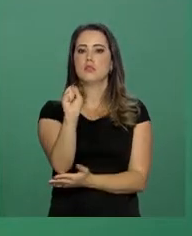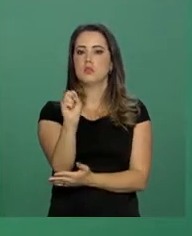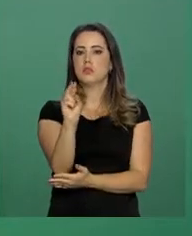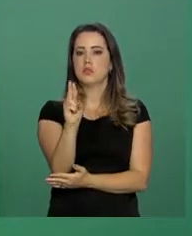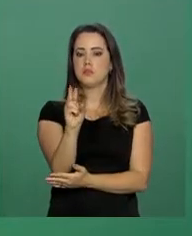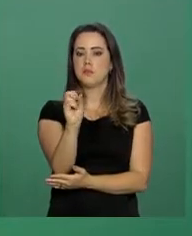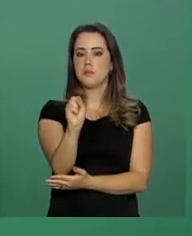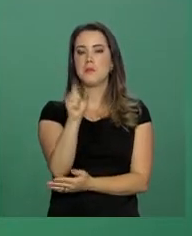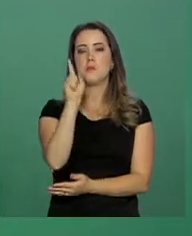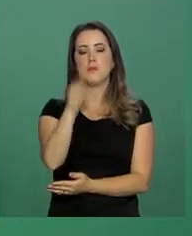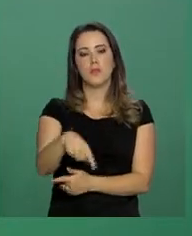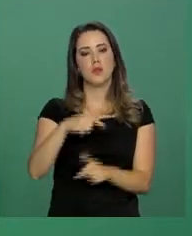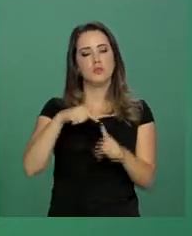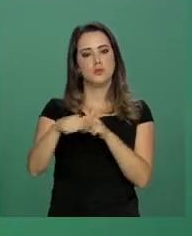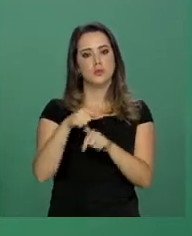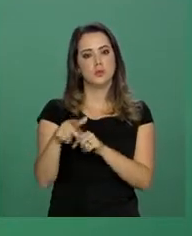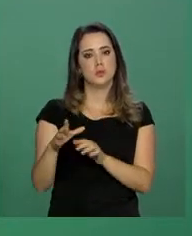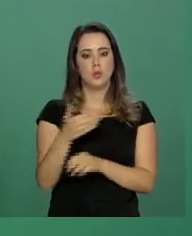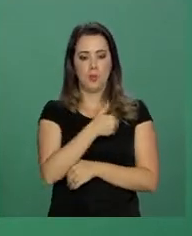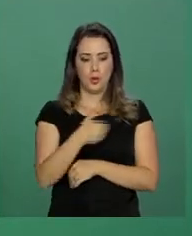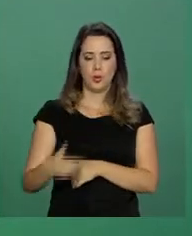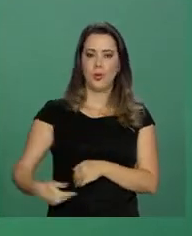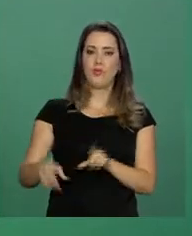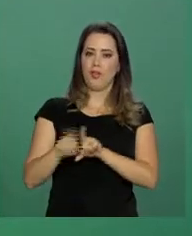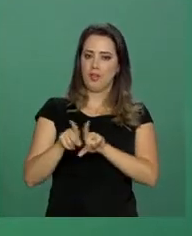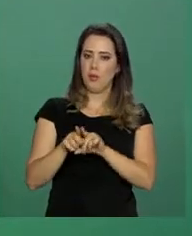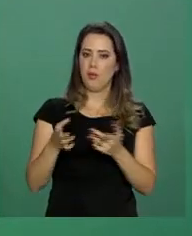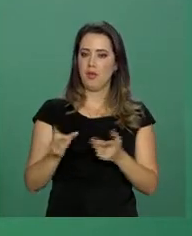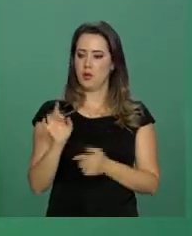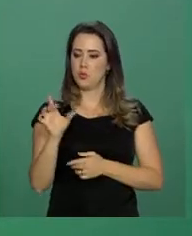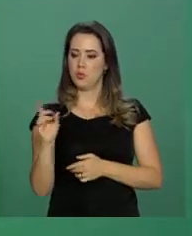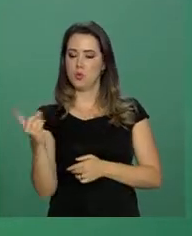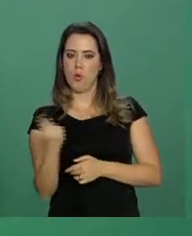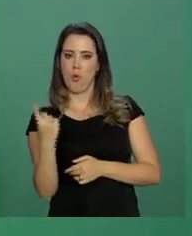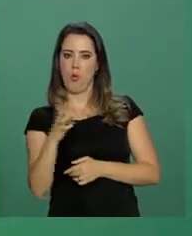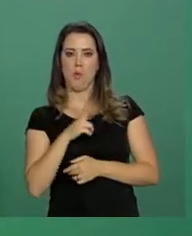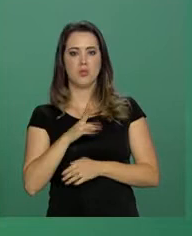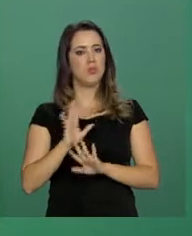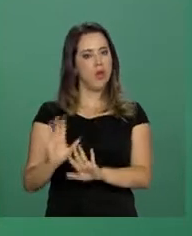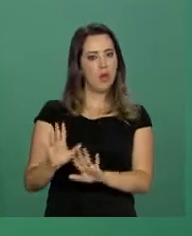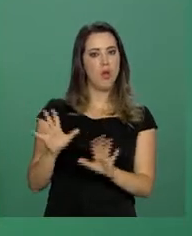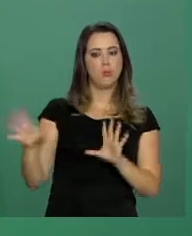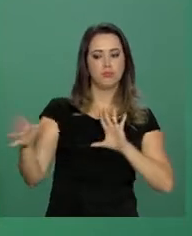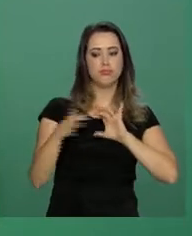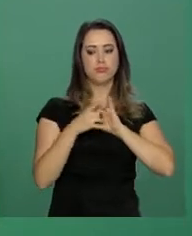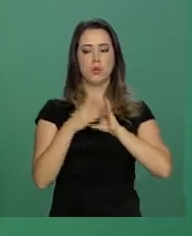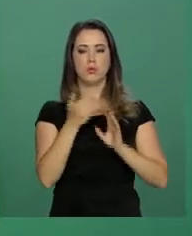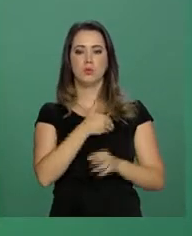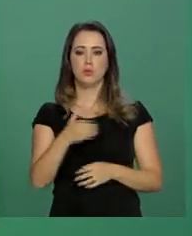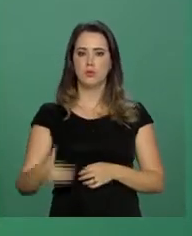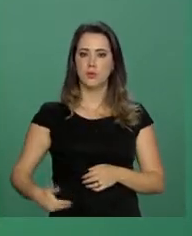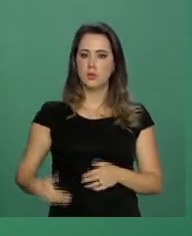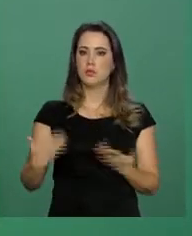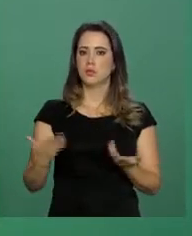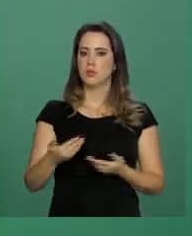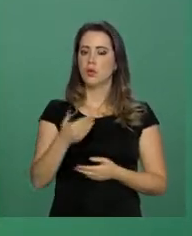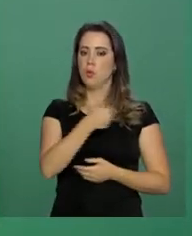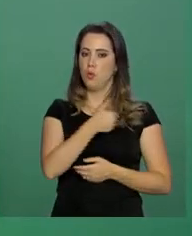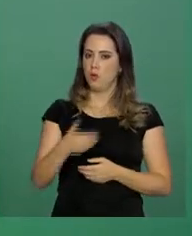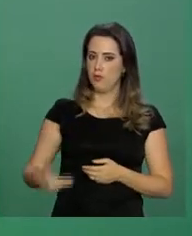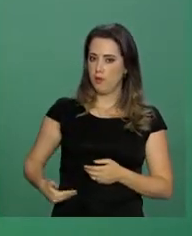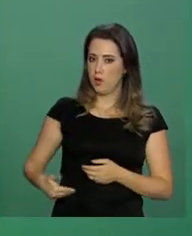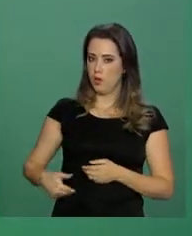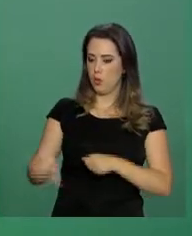uma atividade digamos assim de natureza pública também não apenas é privada por isso que o estado que segundo a constituição